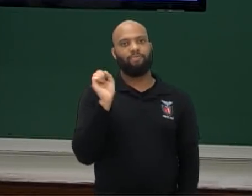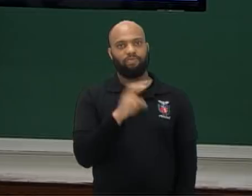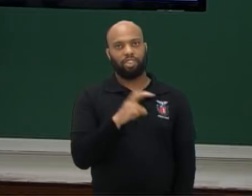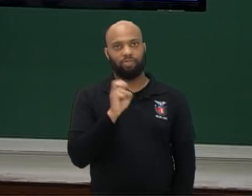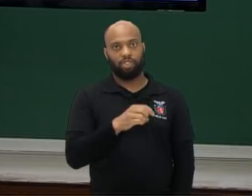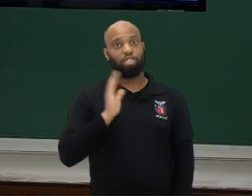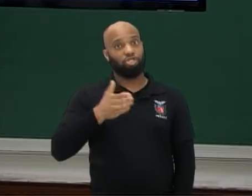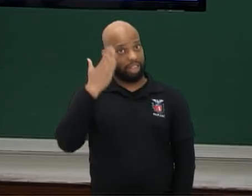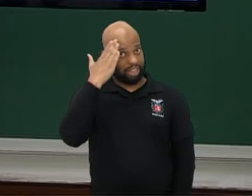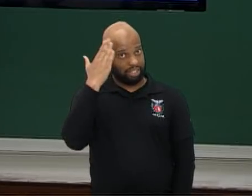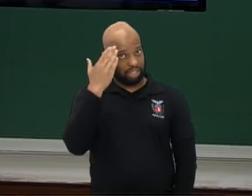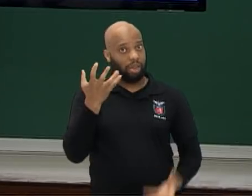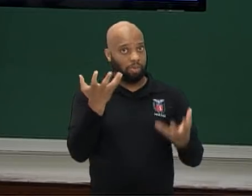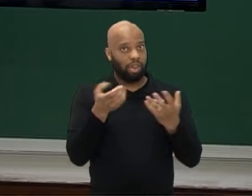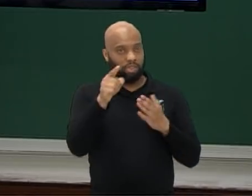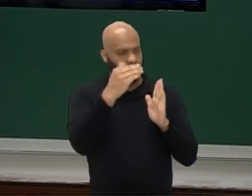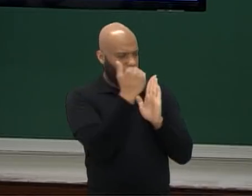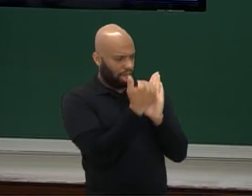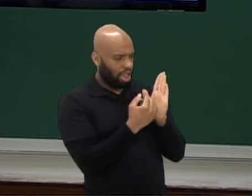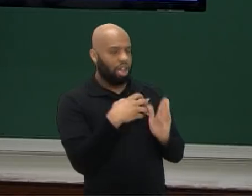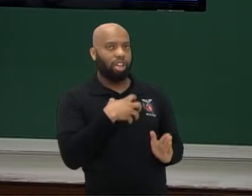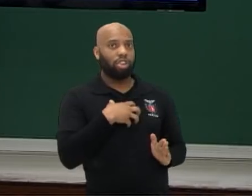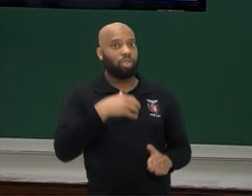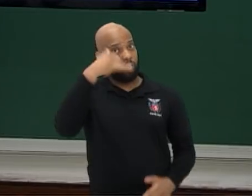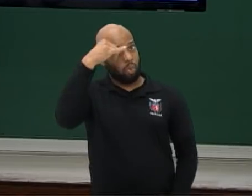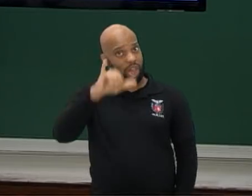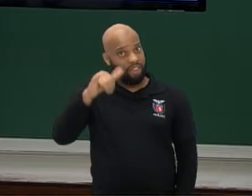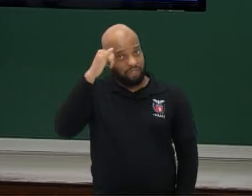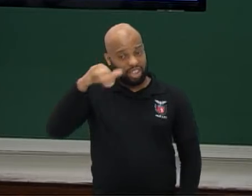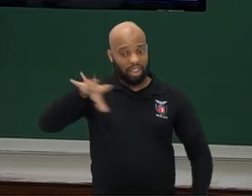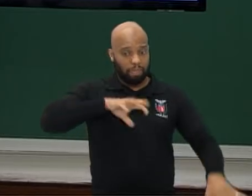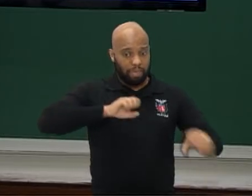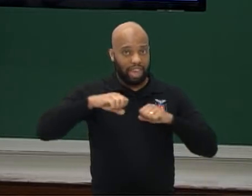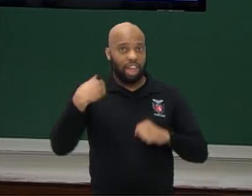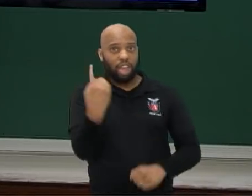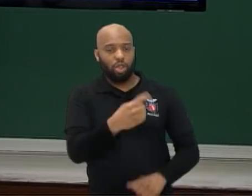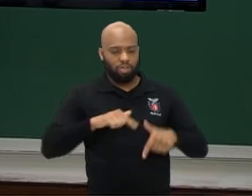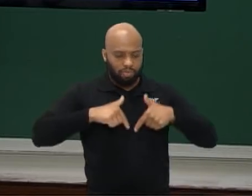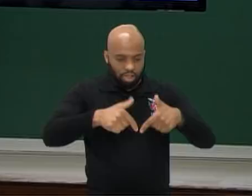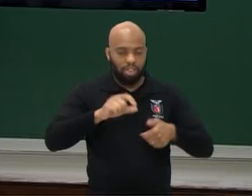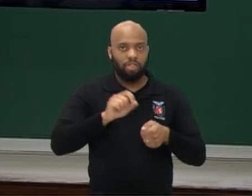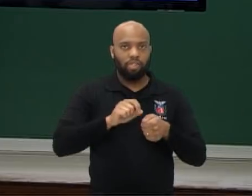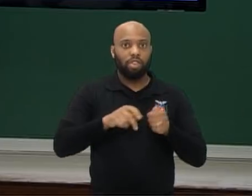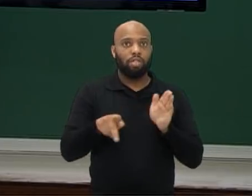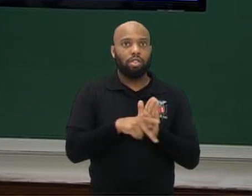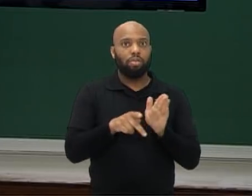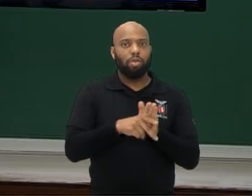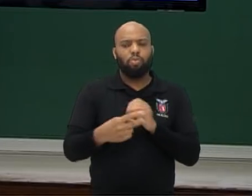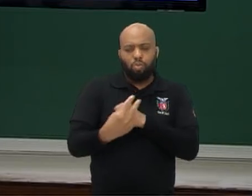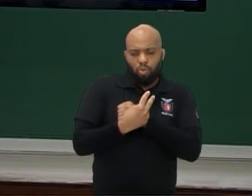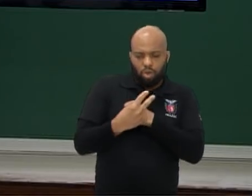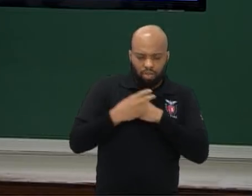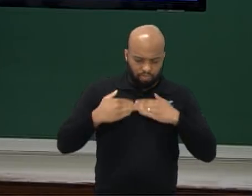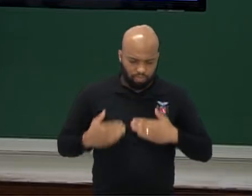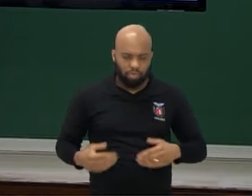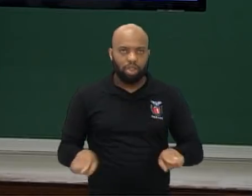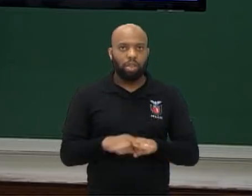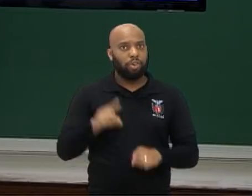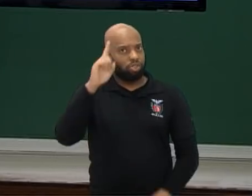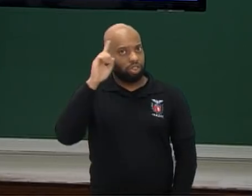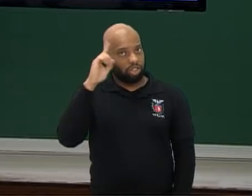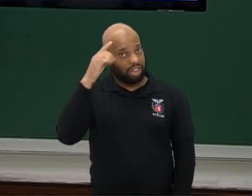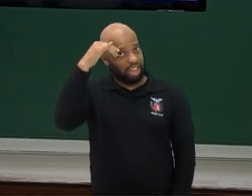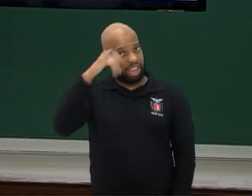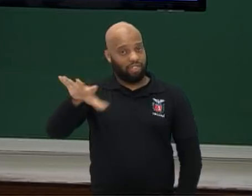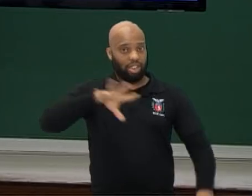uma lista no seu caderno com os meios de prevenção. Quais são as nossas atitudes dentro de casa, no nosso dia a dia, para